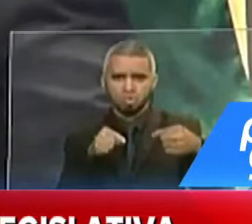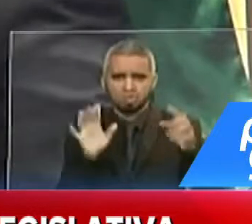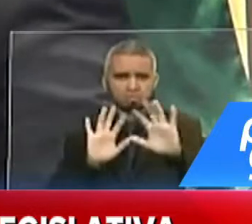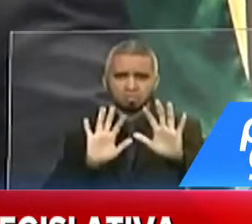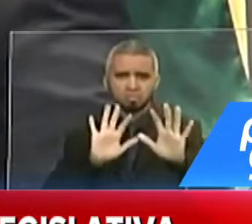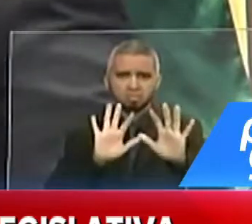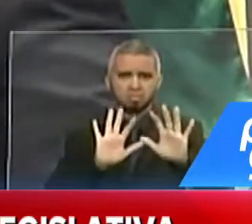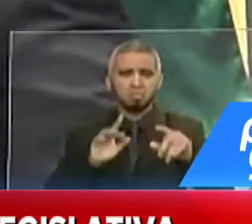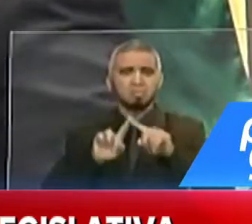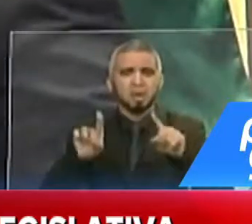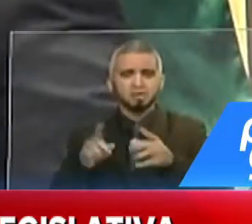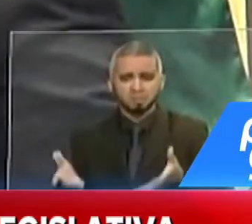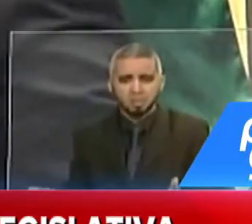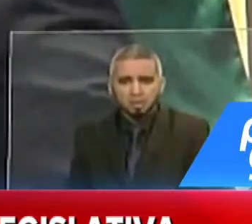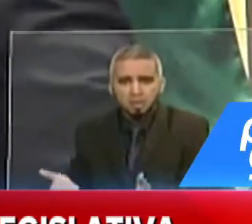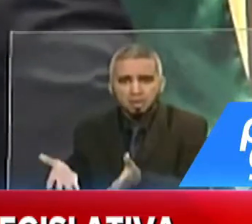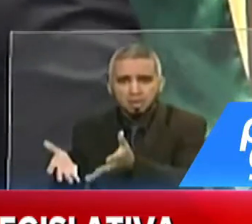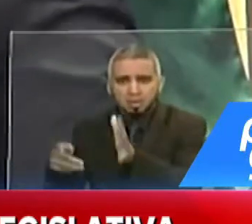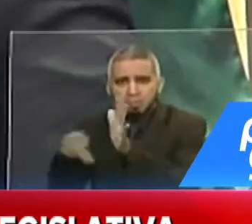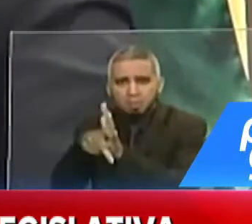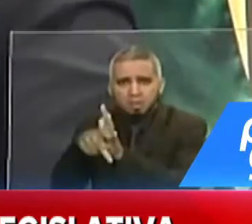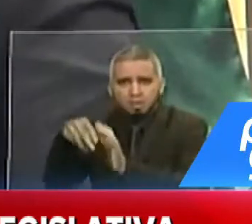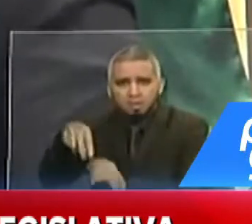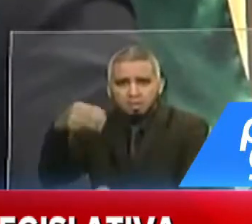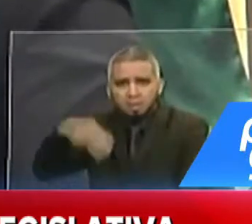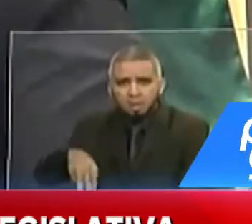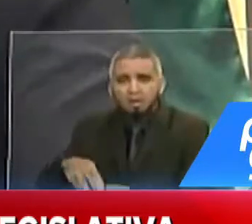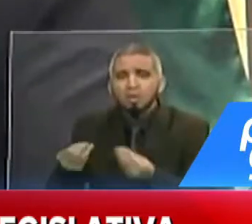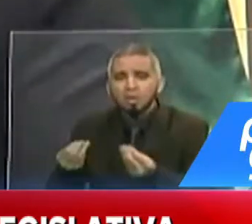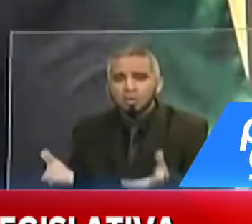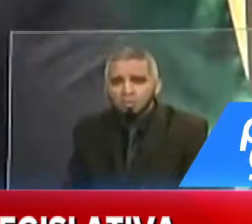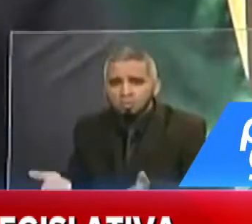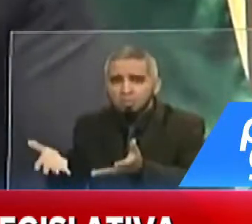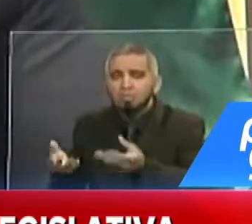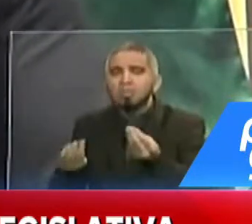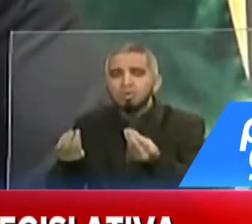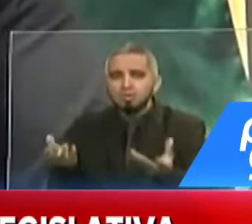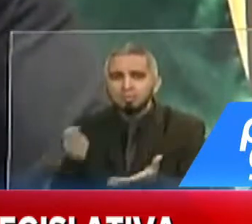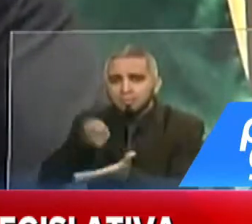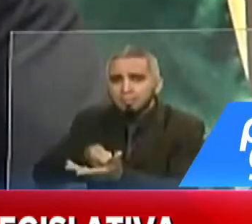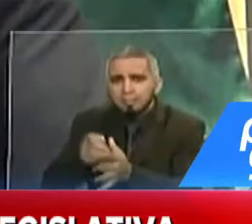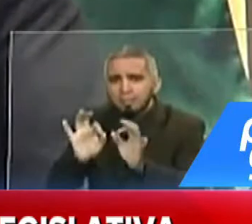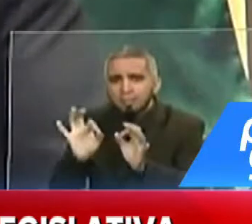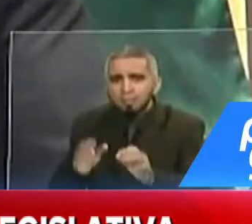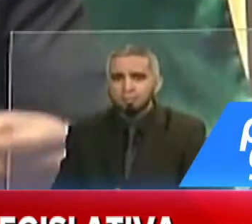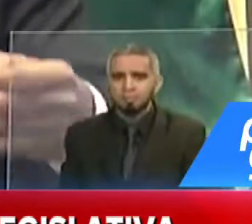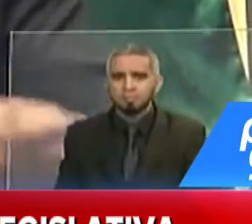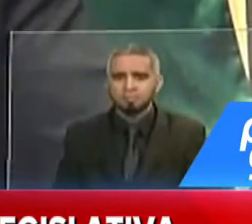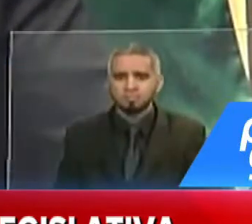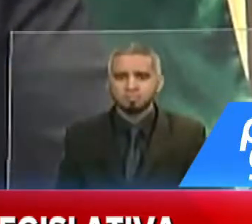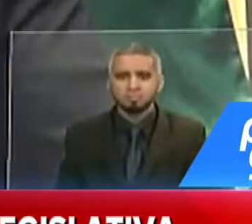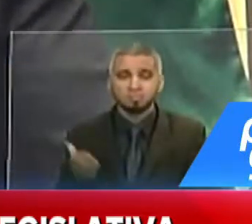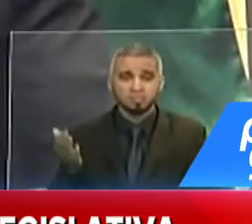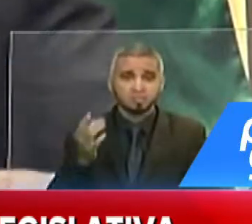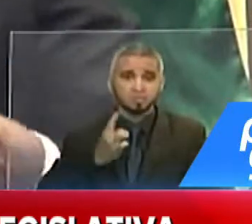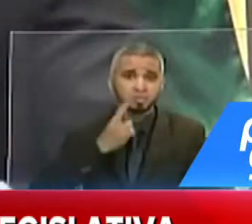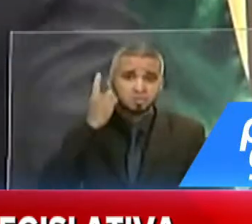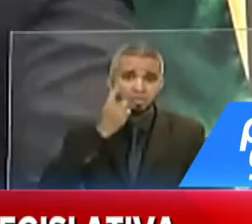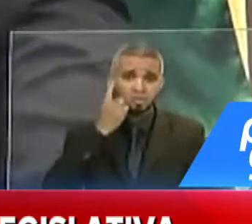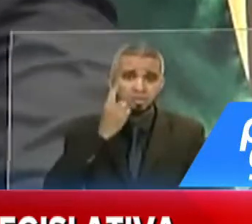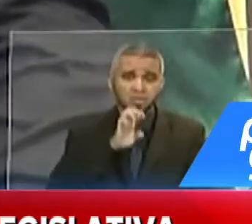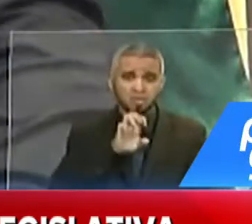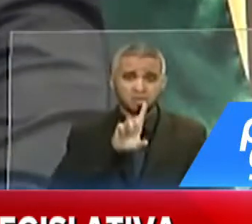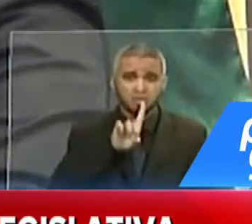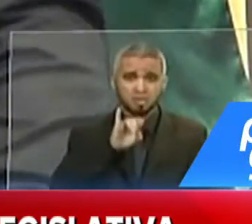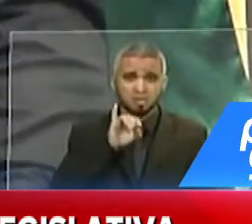cantores da terra? E aí fica a pergunta, deputada de Lázaro, que já entrou nessa linha, nessa discussão nesta casa, e